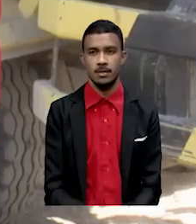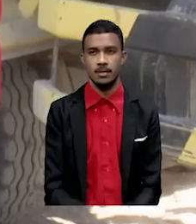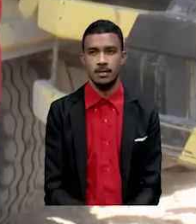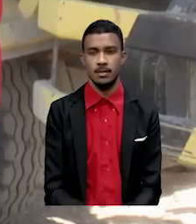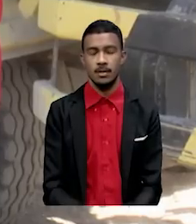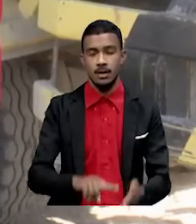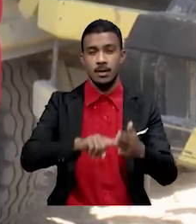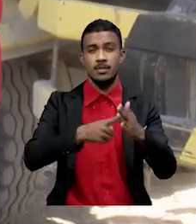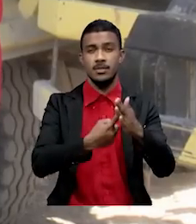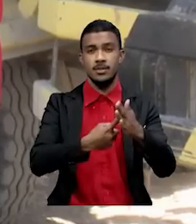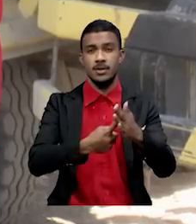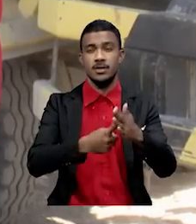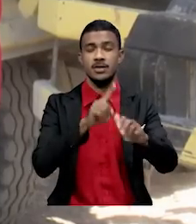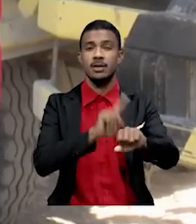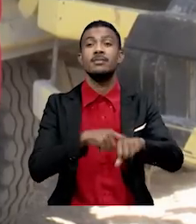Anamblas. Sim. A